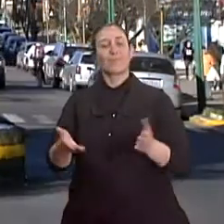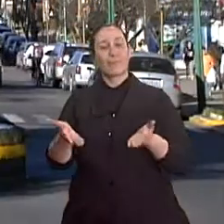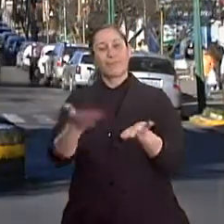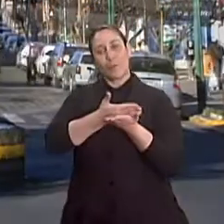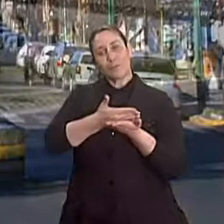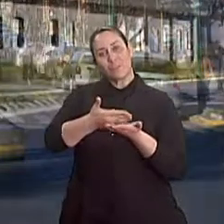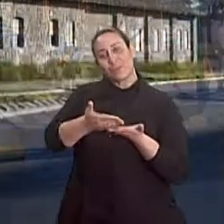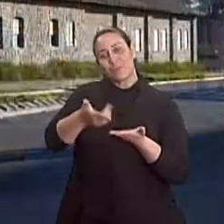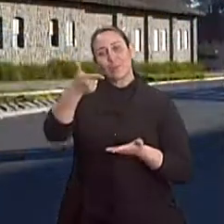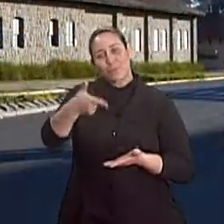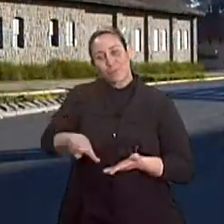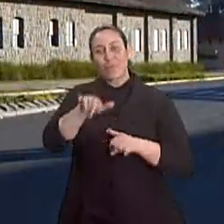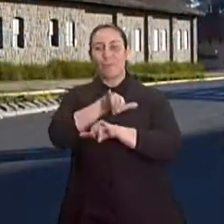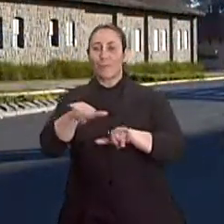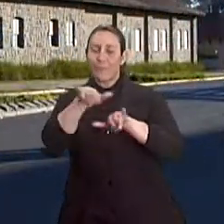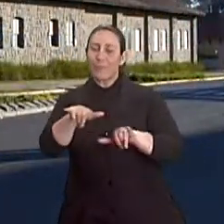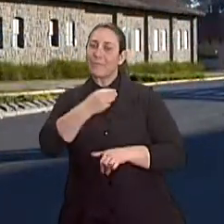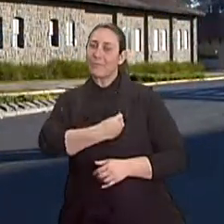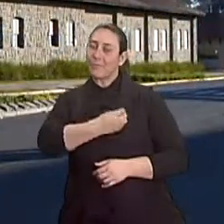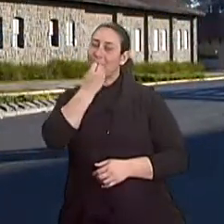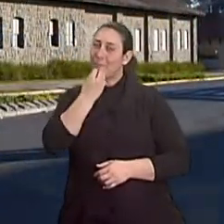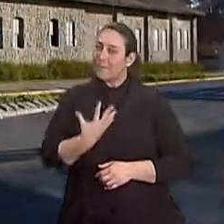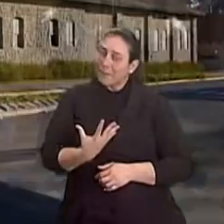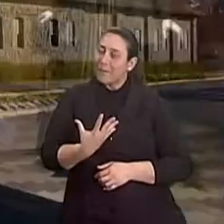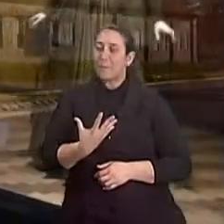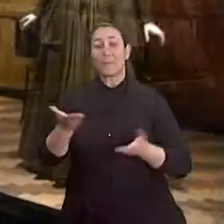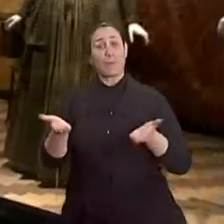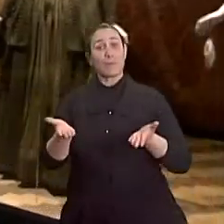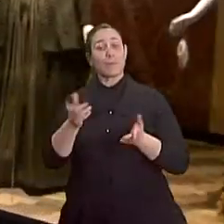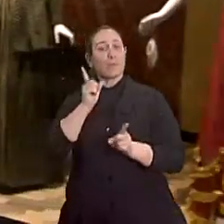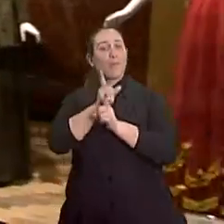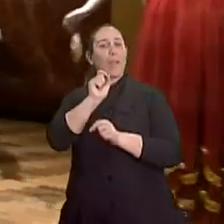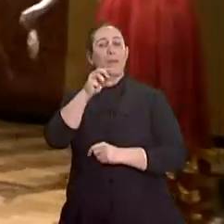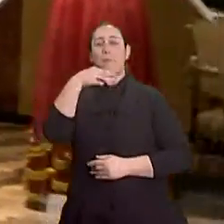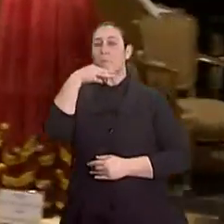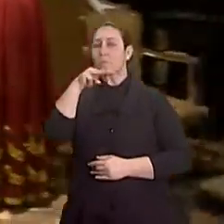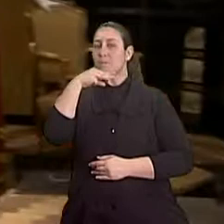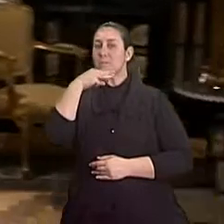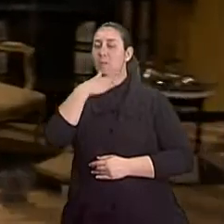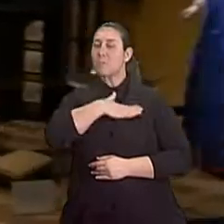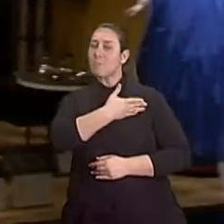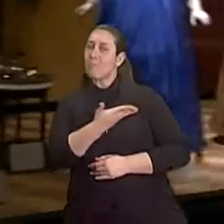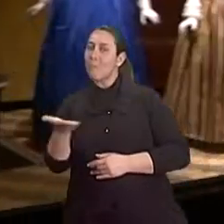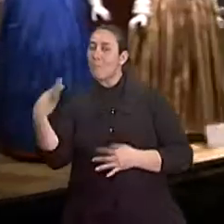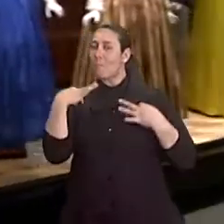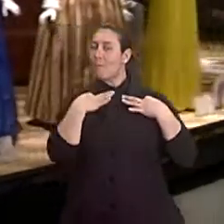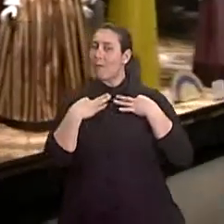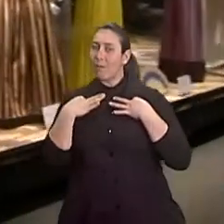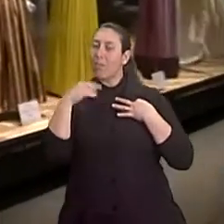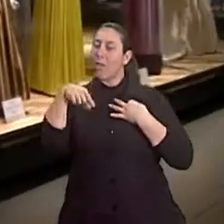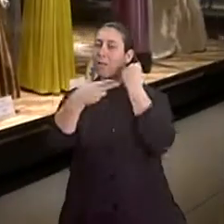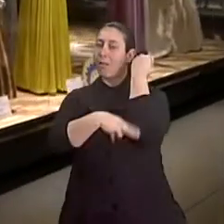Estamos começando mais um nosso Viva Bem e hoje nós estamos aqui no Museu da Moda em Canela. E aguardem que a gente vai fazer um